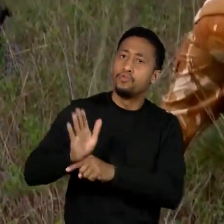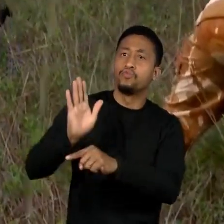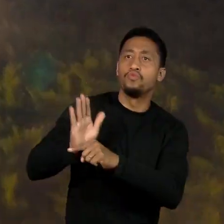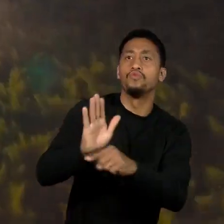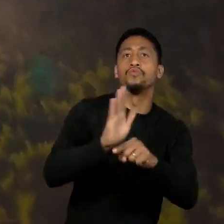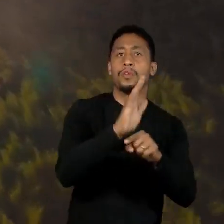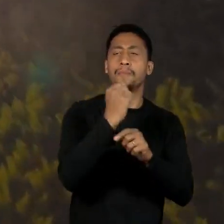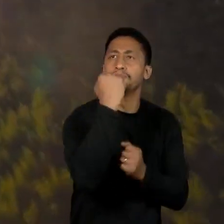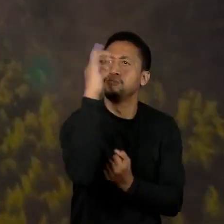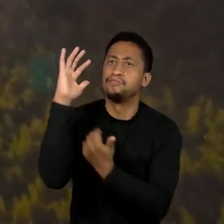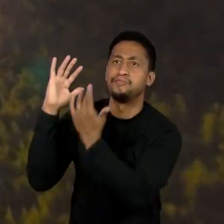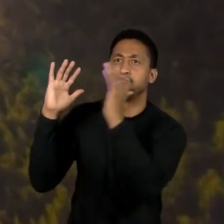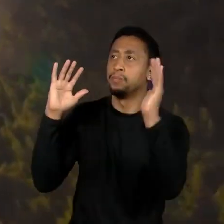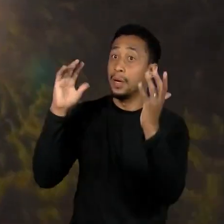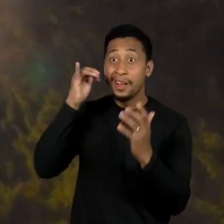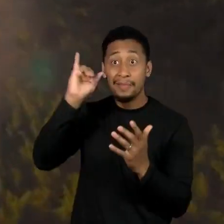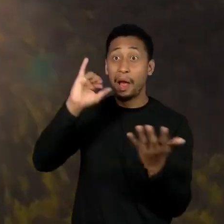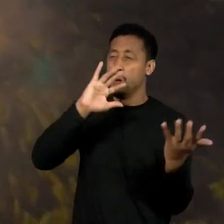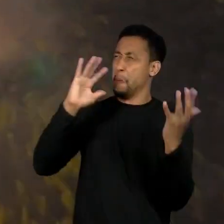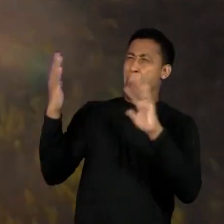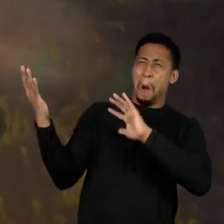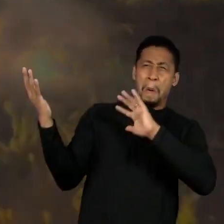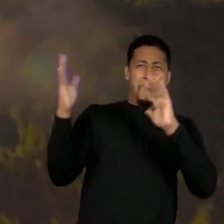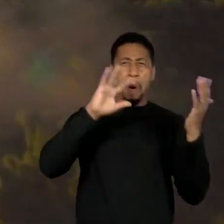para conter o colapso climático.